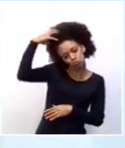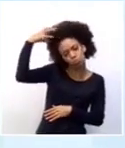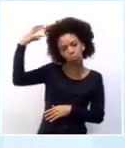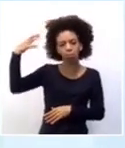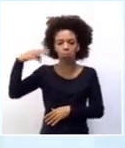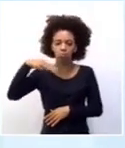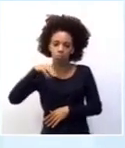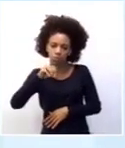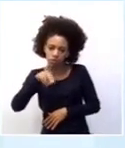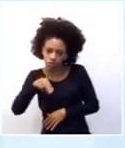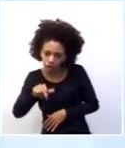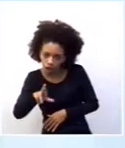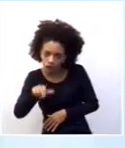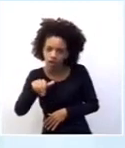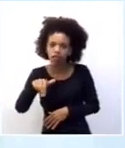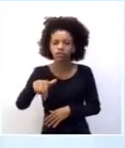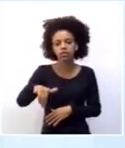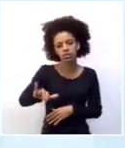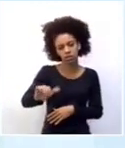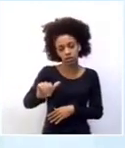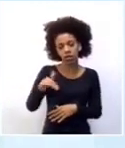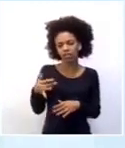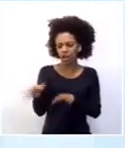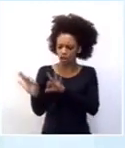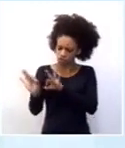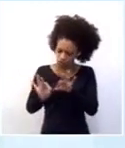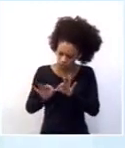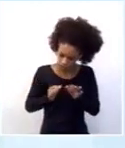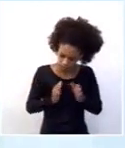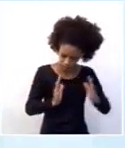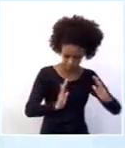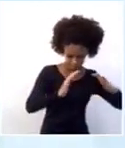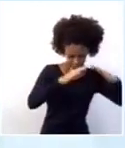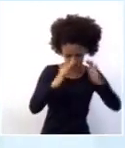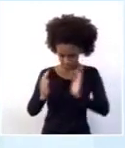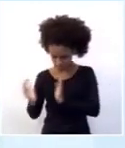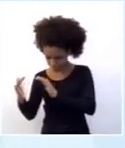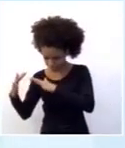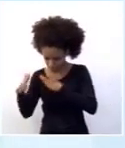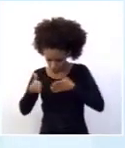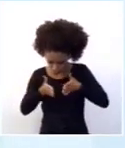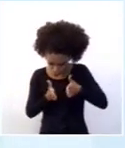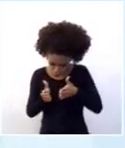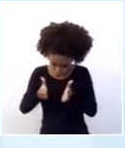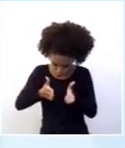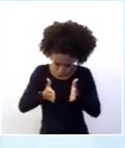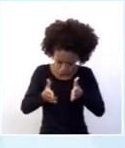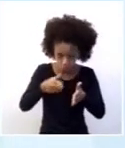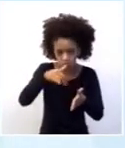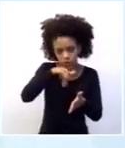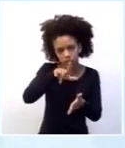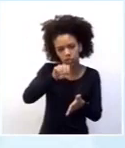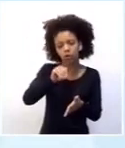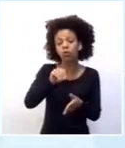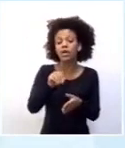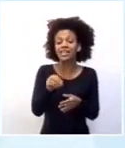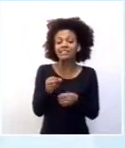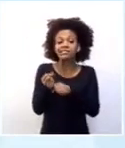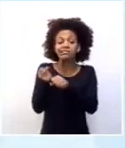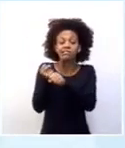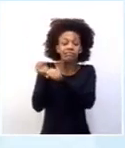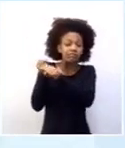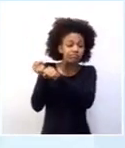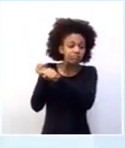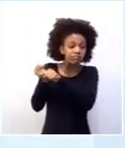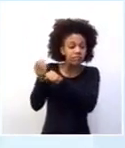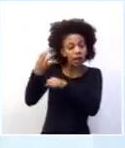sociedade egípcia começa a se organizar nas margens do Nilo. Aí nós vamos falar também de Antigo Império, que é a época em que vão